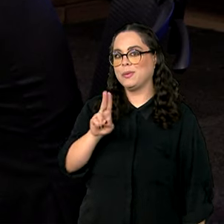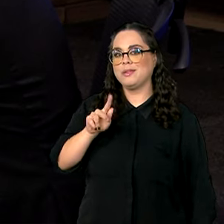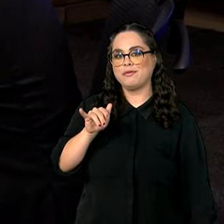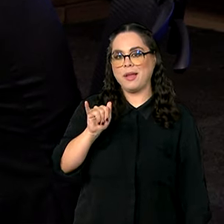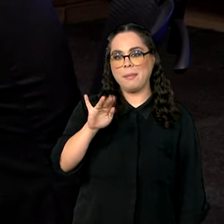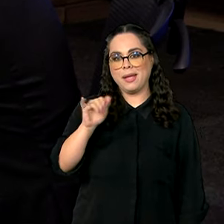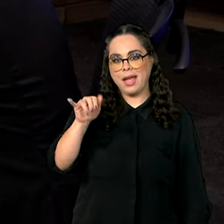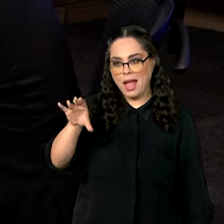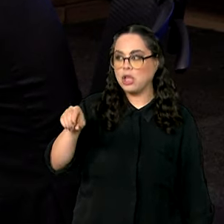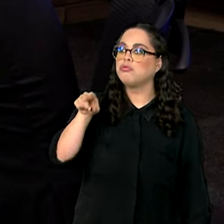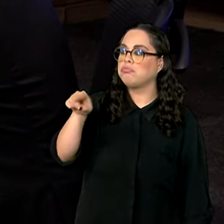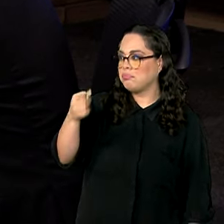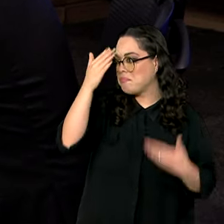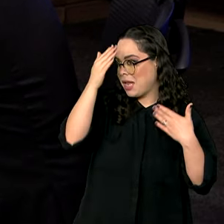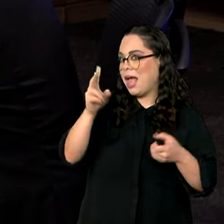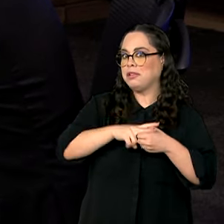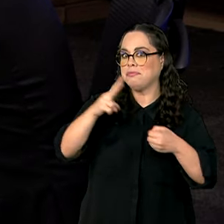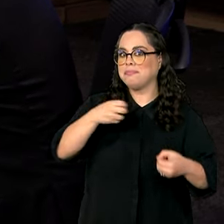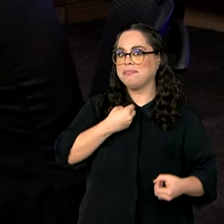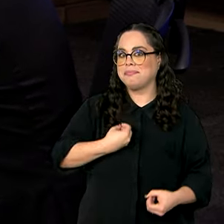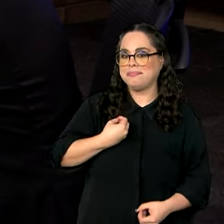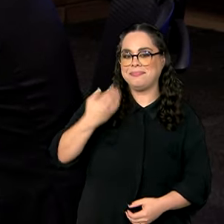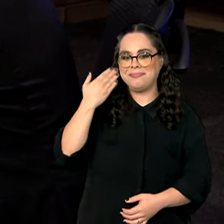sua entrevista ao vivo aqui à voz do Brasil Muito obrigado a todas e todos